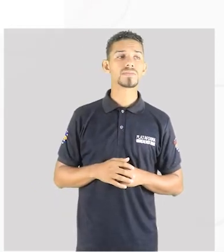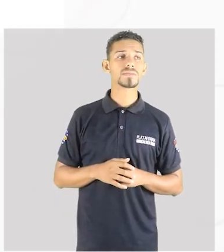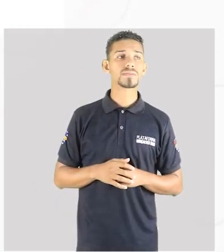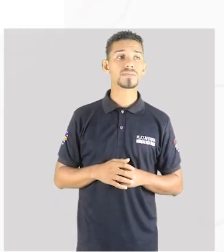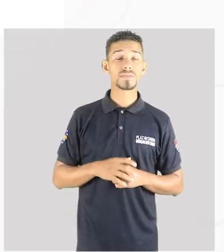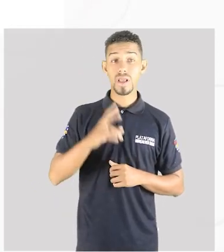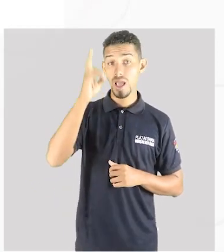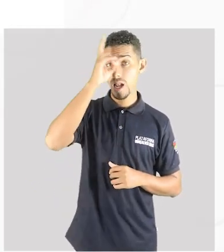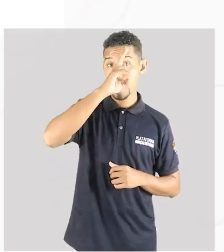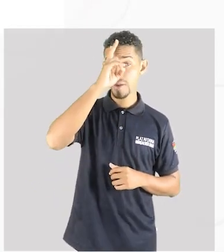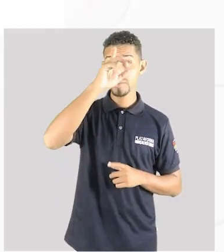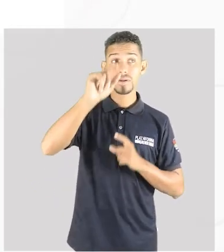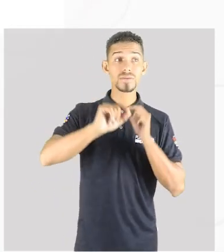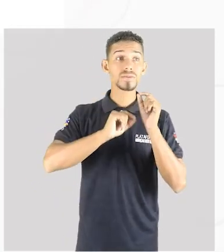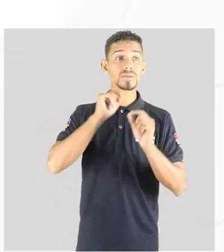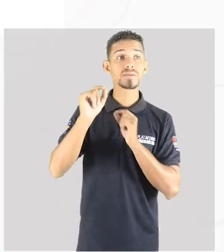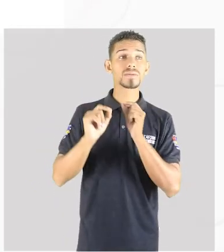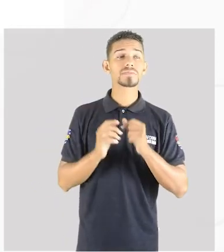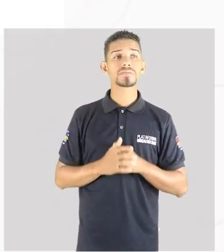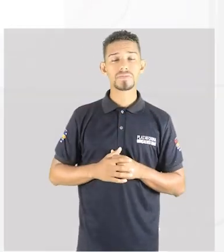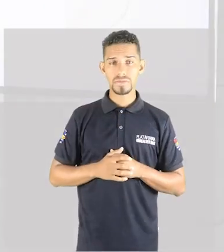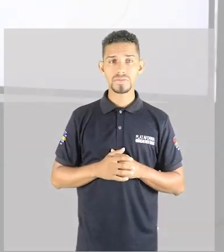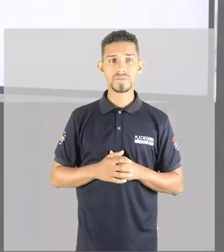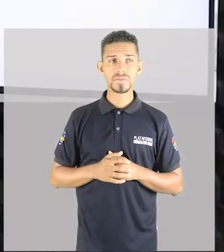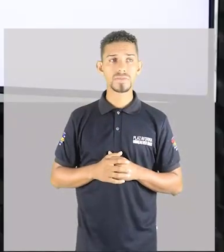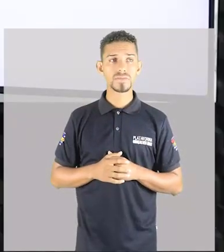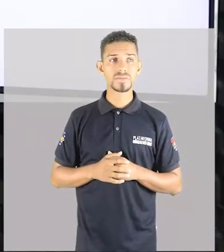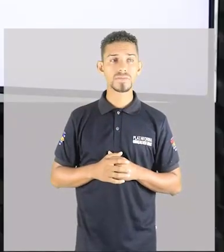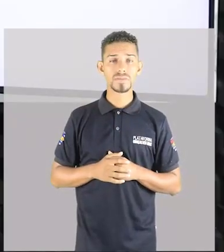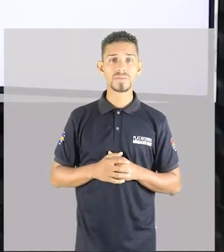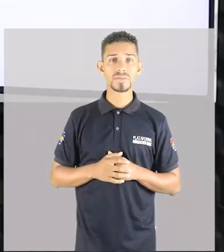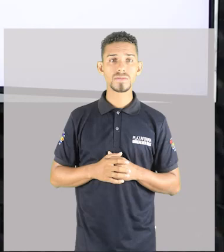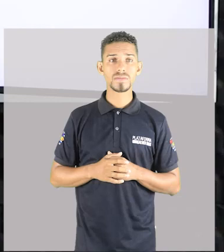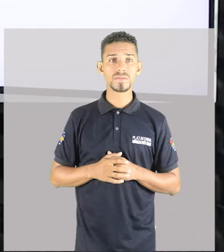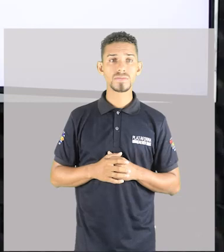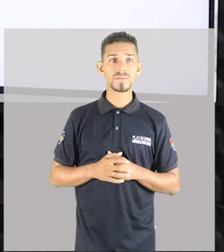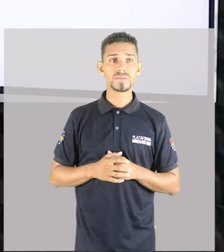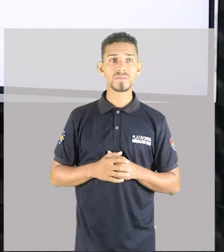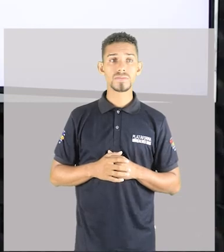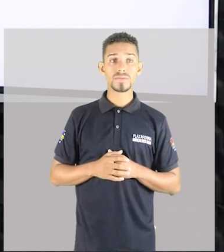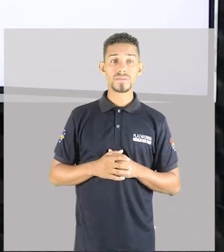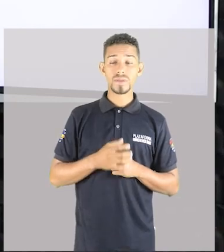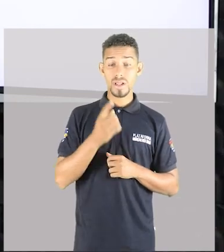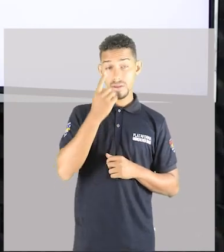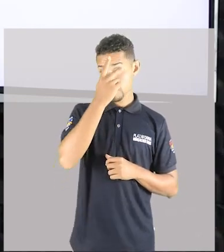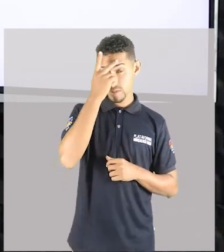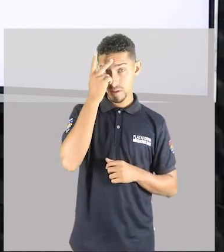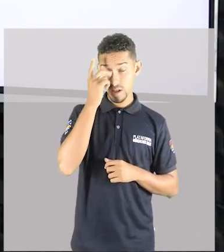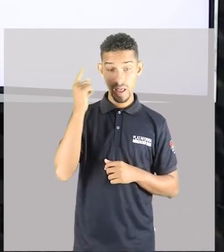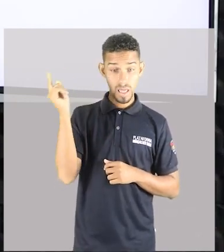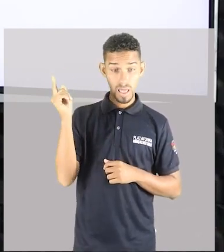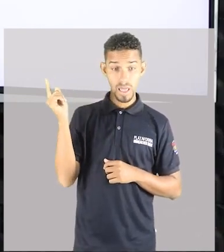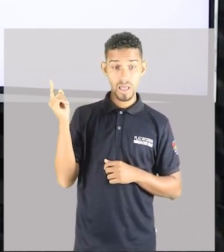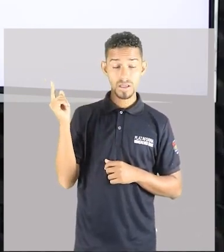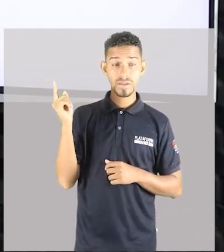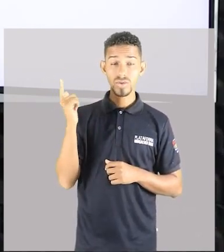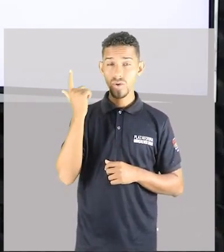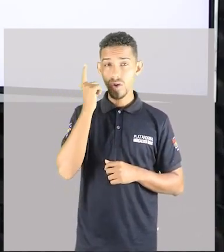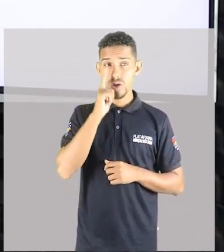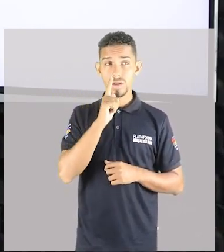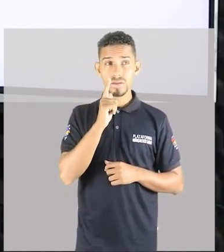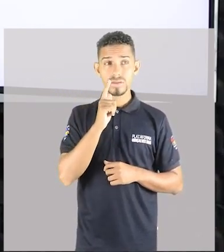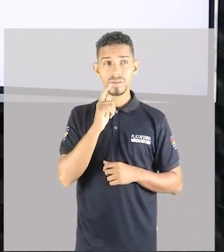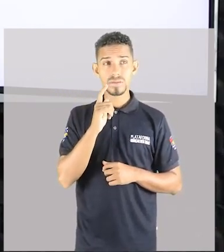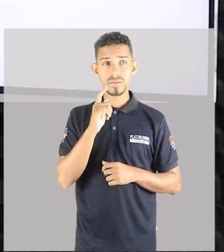Só lembrando o seguinte, que para o hipermétrope, não, para a gente olhar de